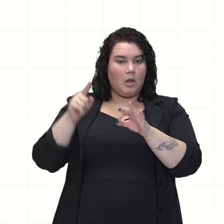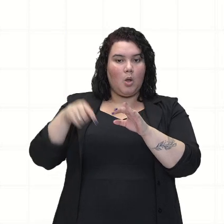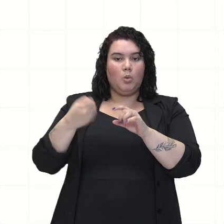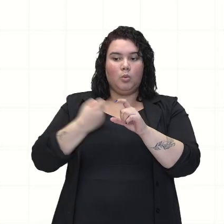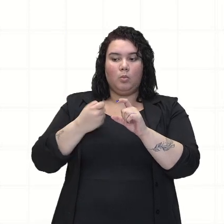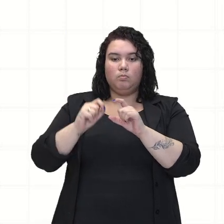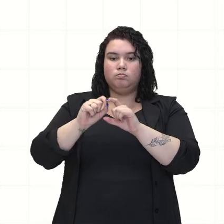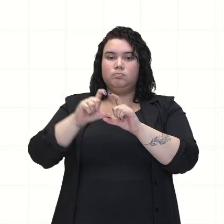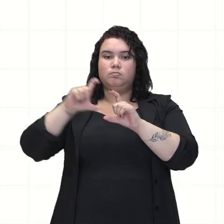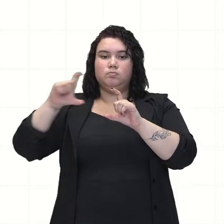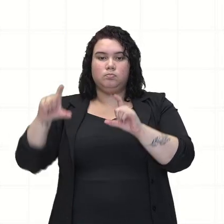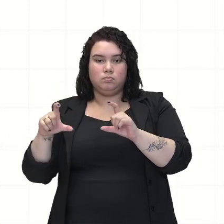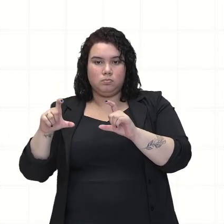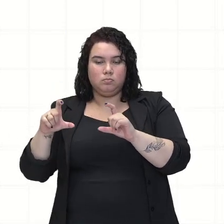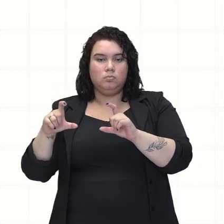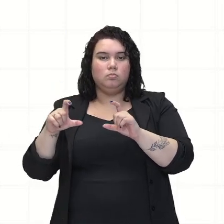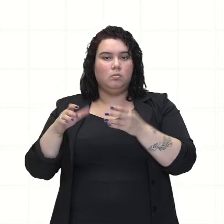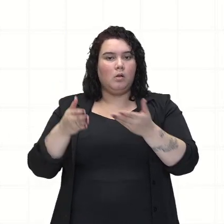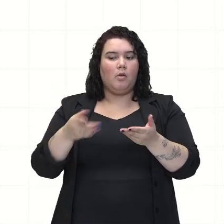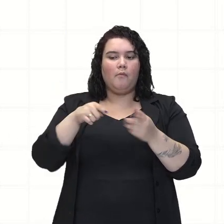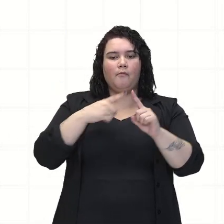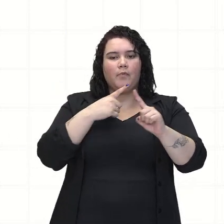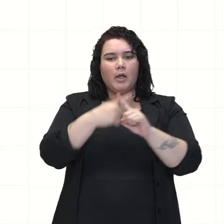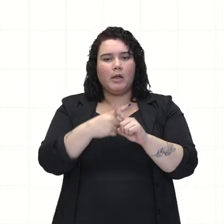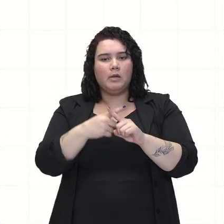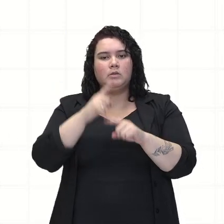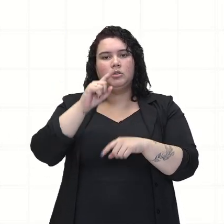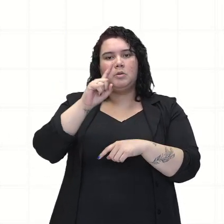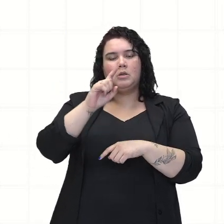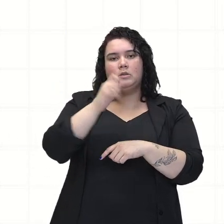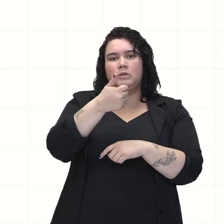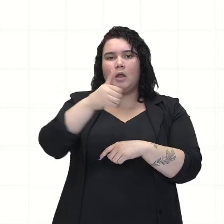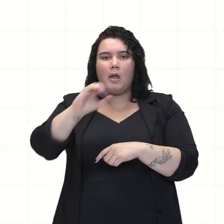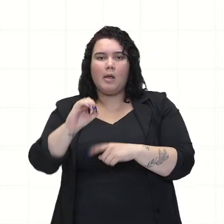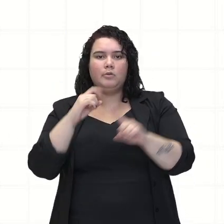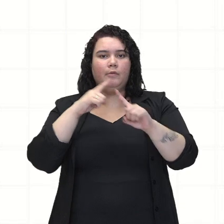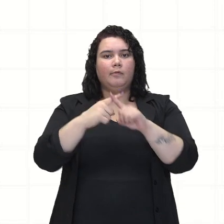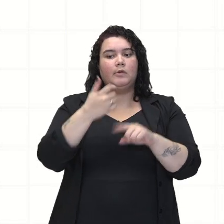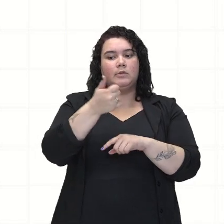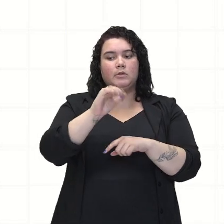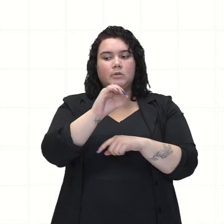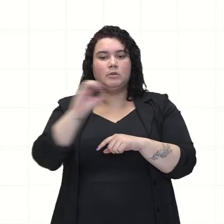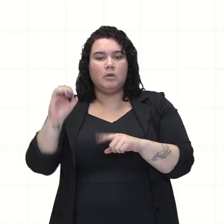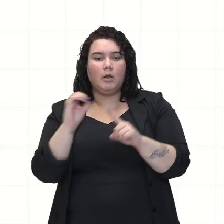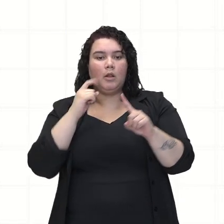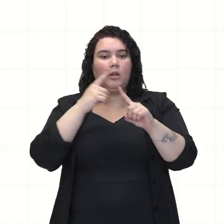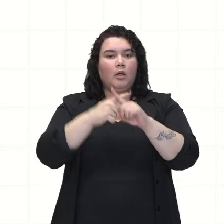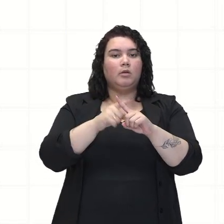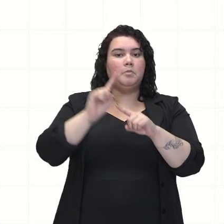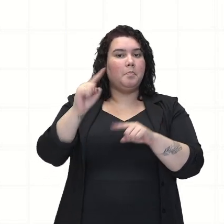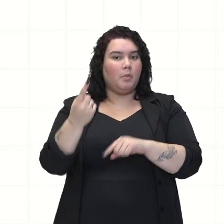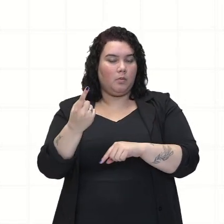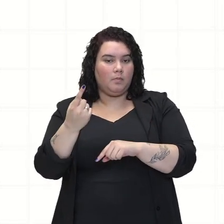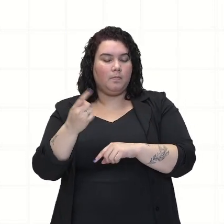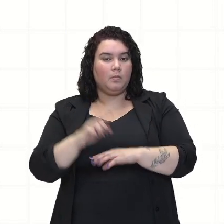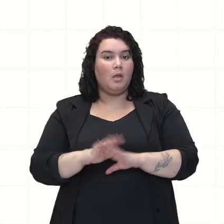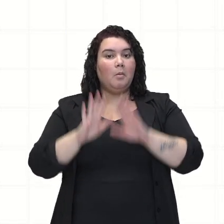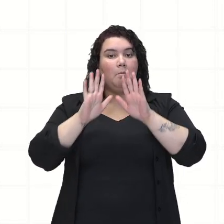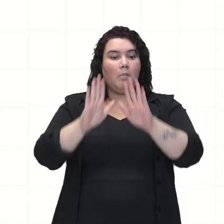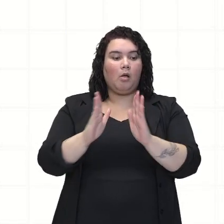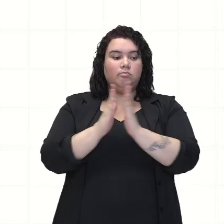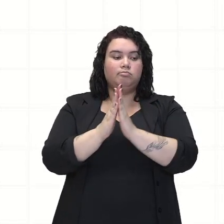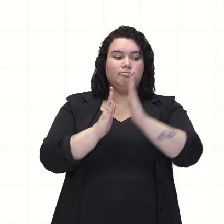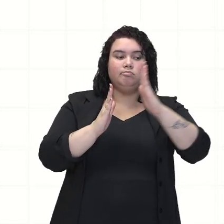Multiplicamos por 100, 1 litro, 100 litros. Multiplicamos por 1000, quilolitro. E também temos, quando